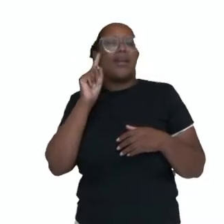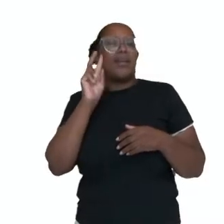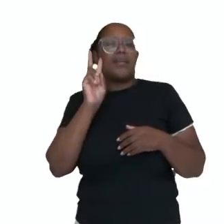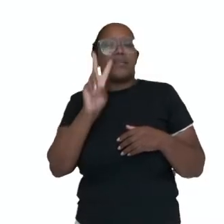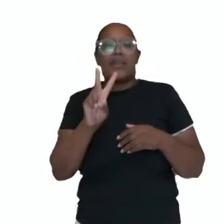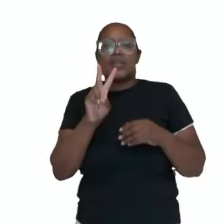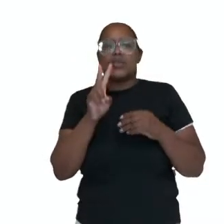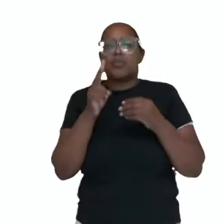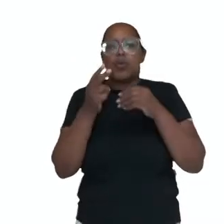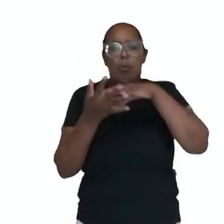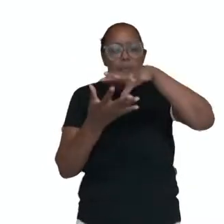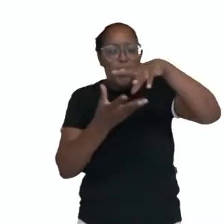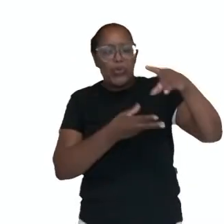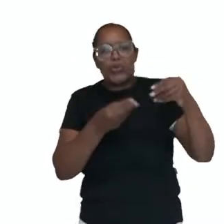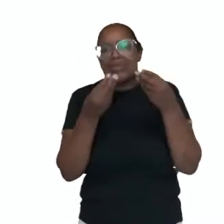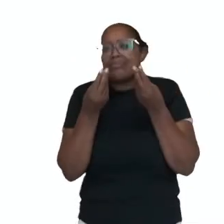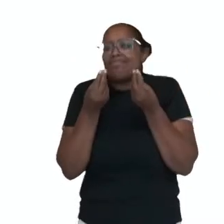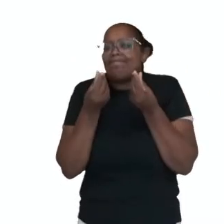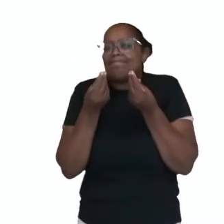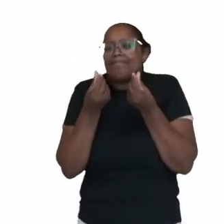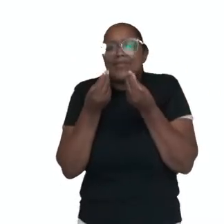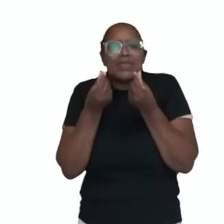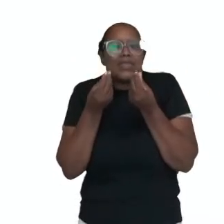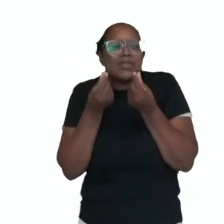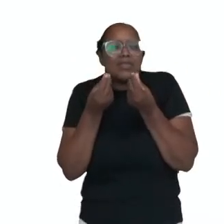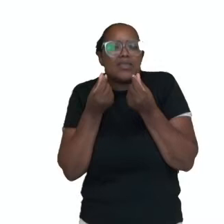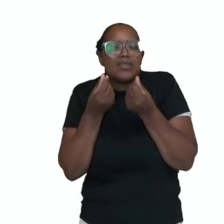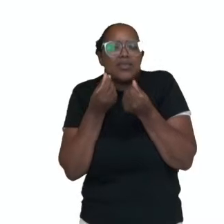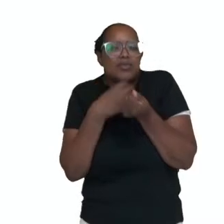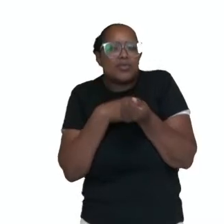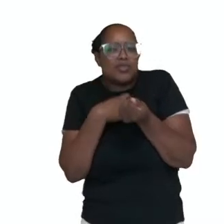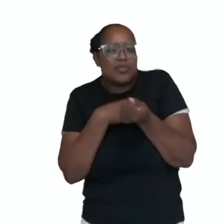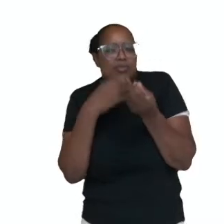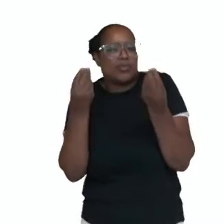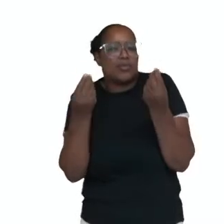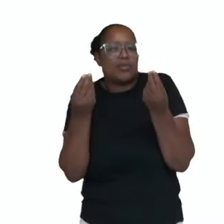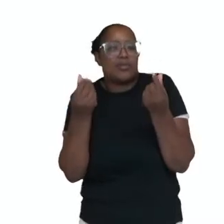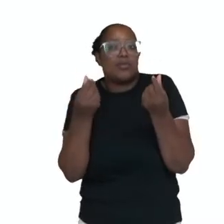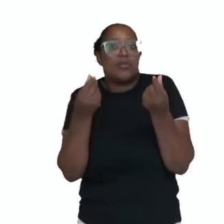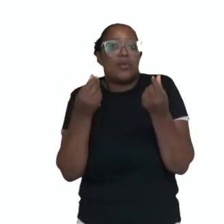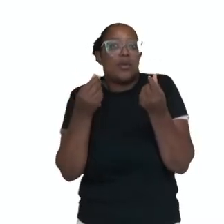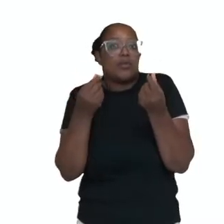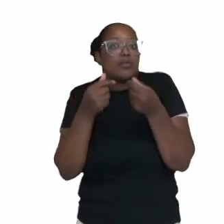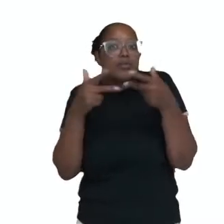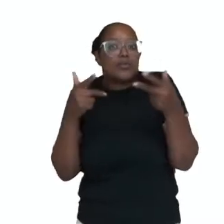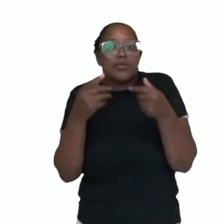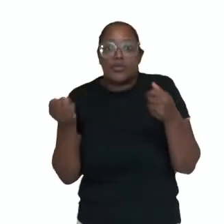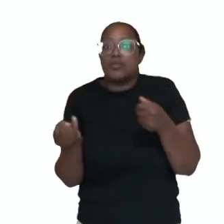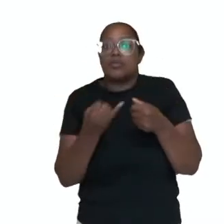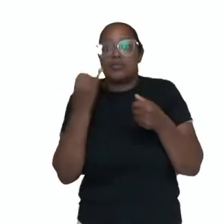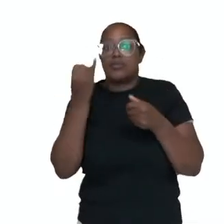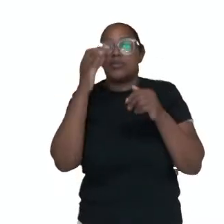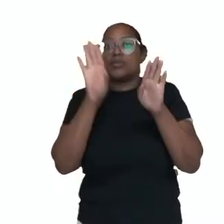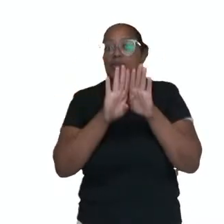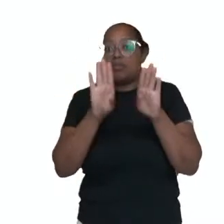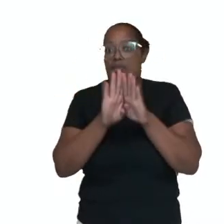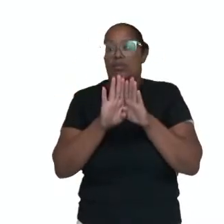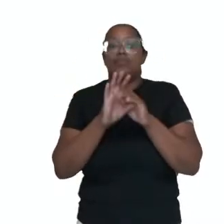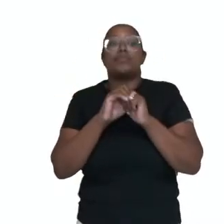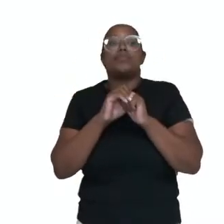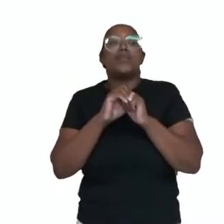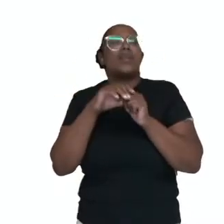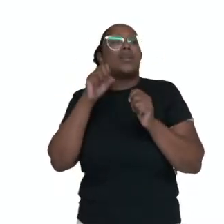mundo sensível e o mundo inteligível que a gente vê na filosofia do Platão, a partir do conceito de substância.